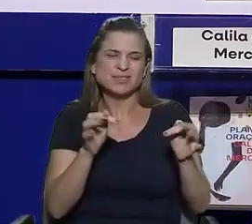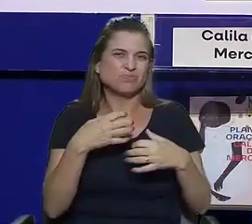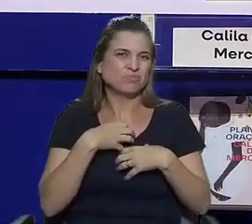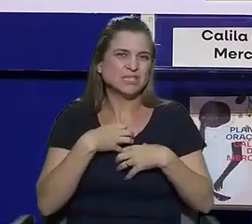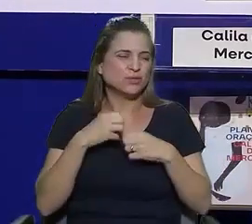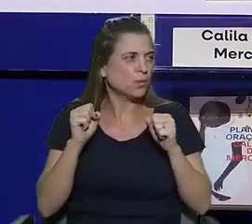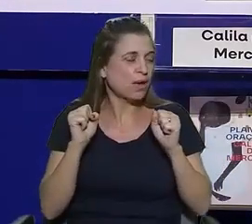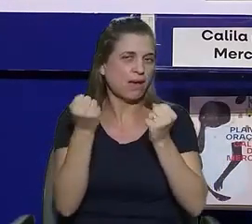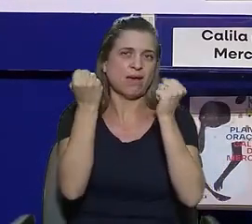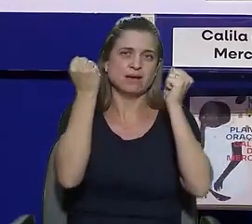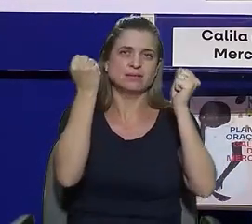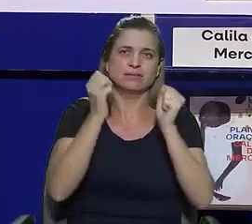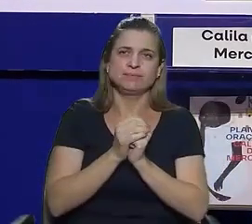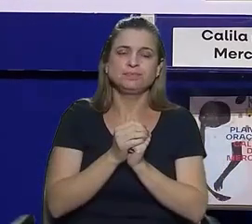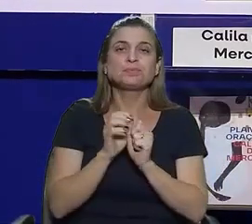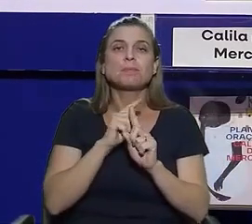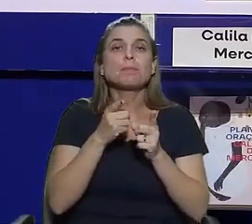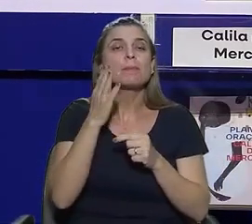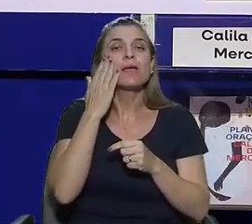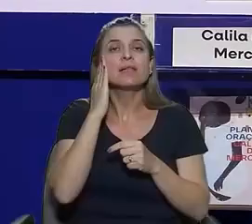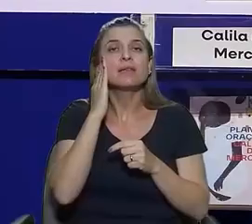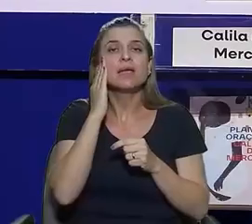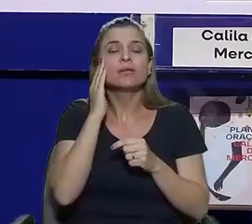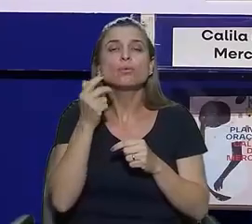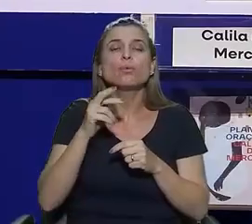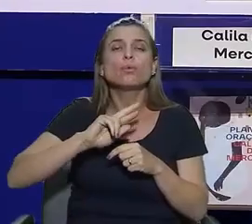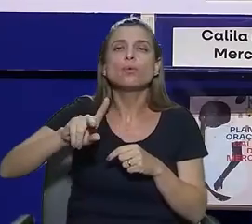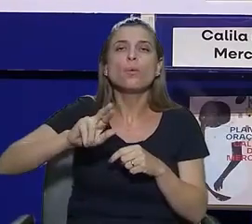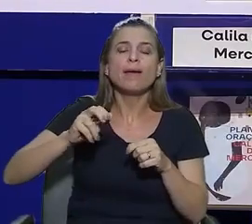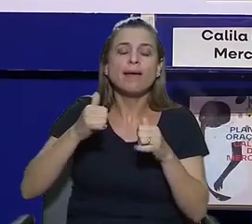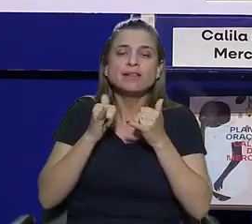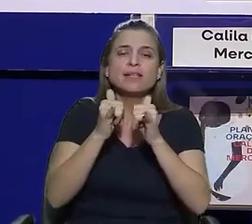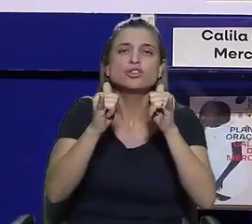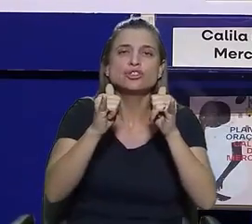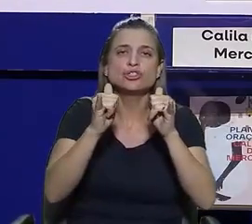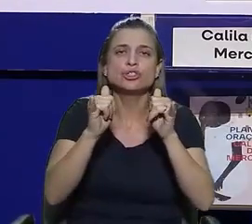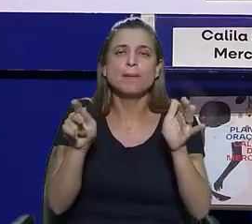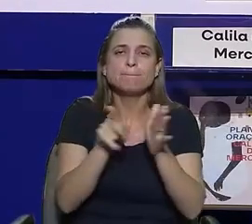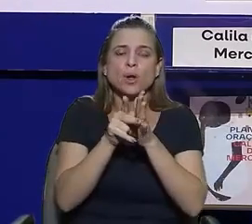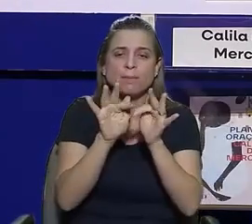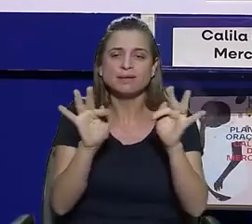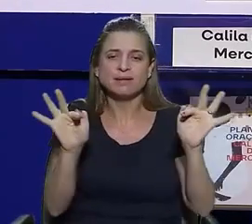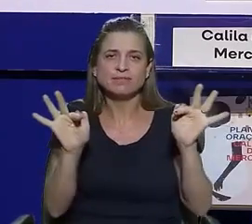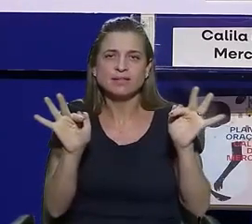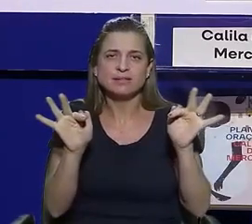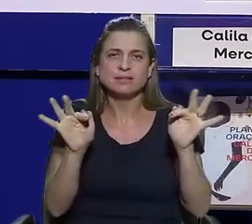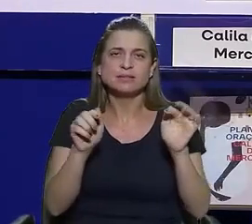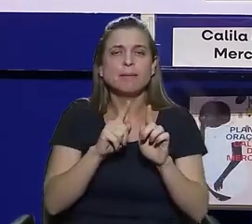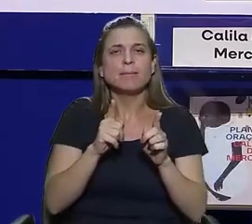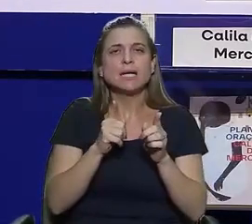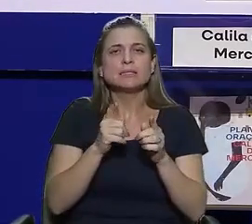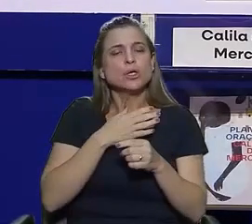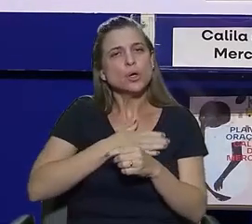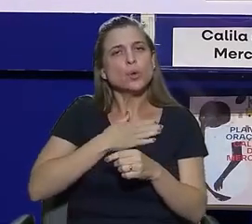arrasado. Mas eu entendo que não é a energia daquele momento, daquela frase. Eu adoro gastar o Word, eu abro um